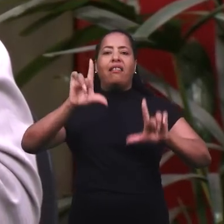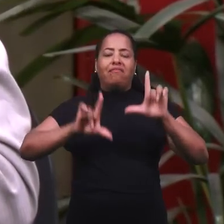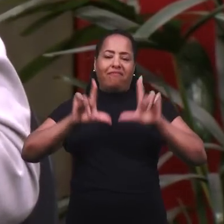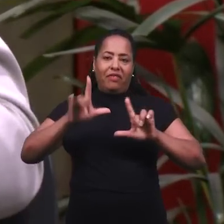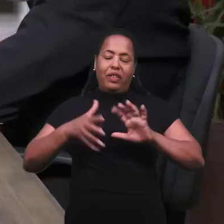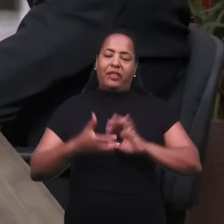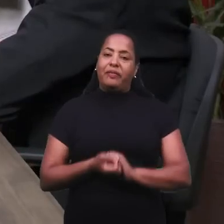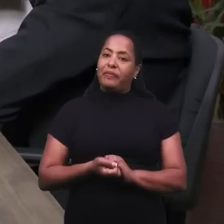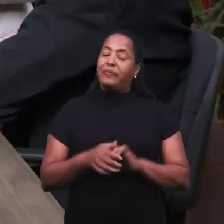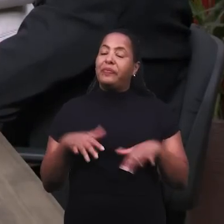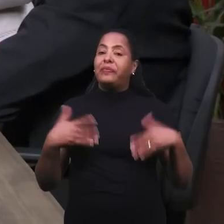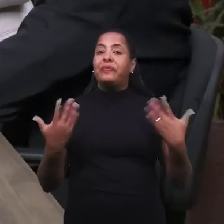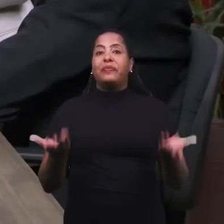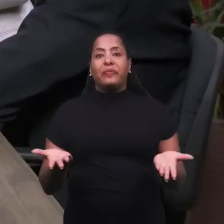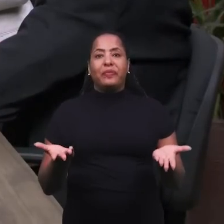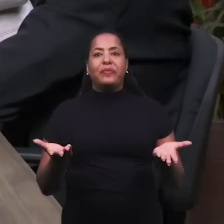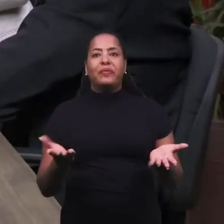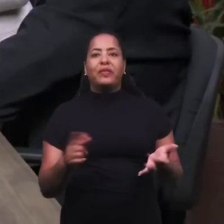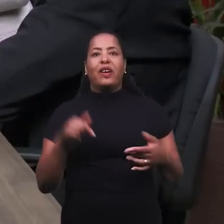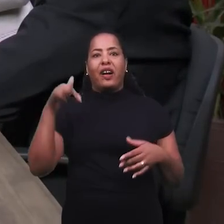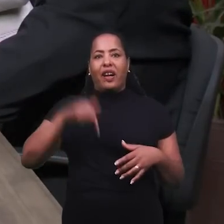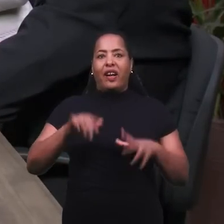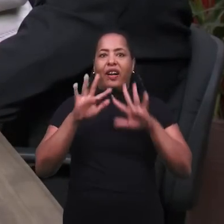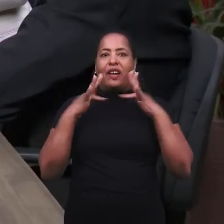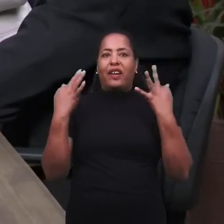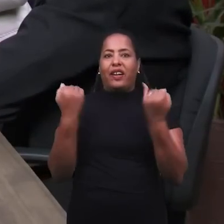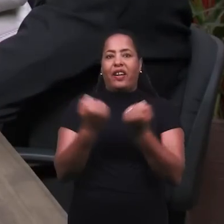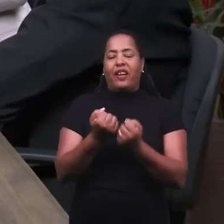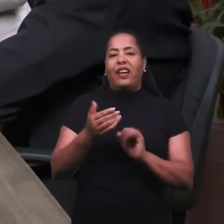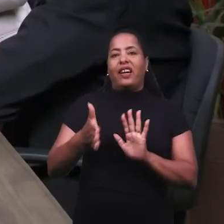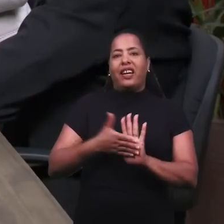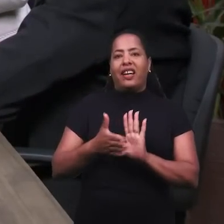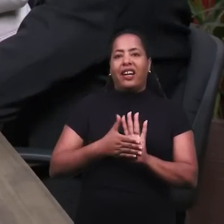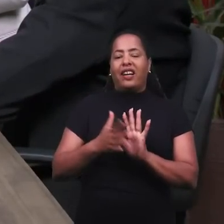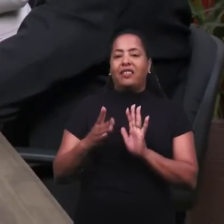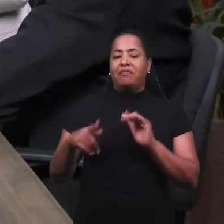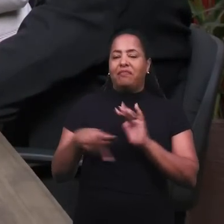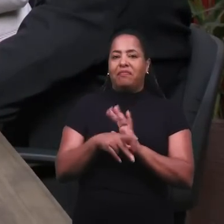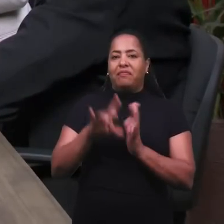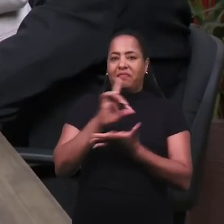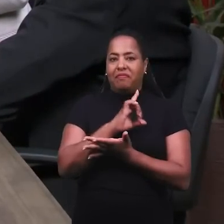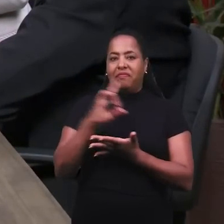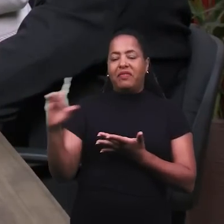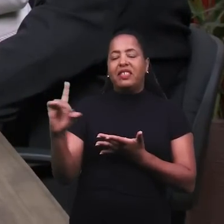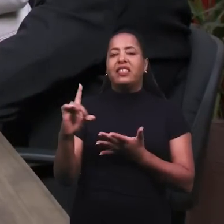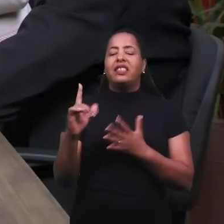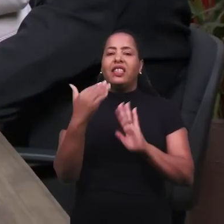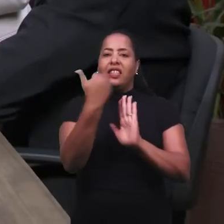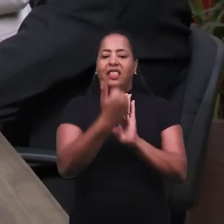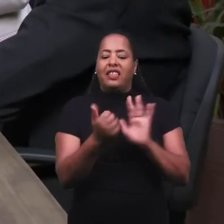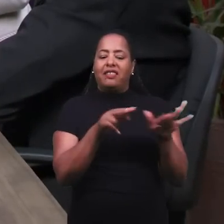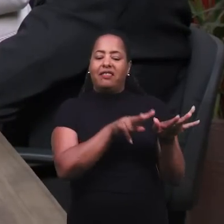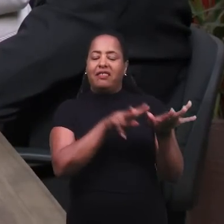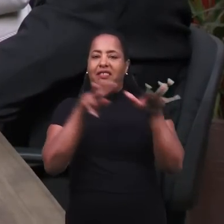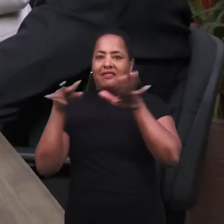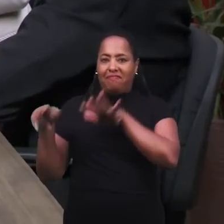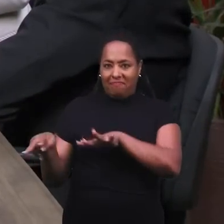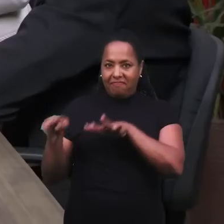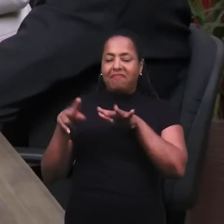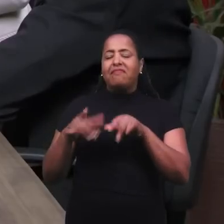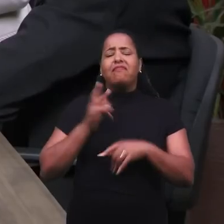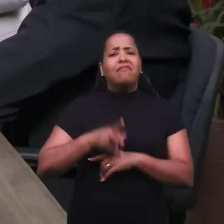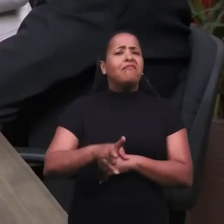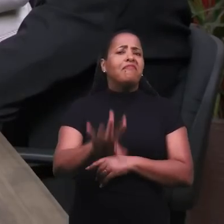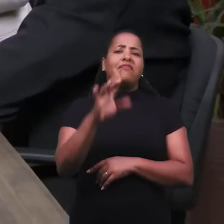TV. E como falamos, estamos aqui no programa Família, um projeto de Deus, é um programa semanal que sempre vai ao ar às